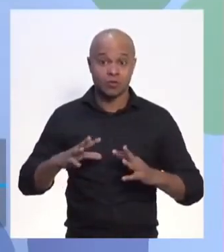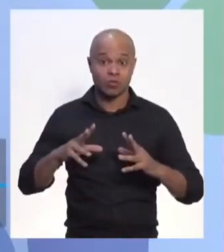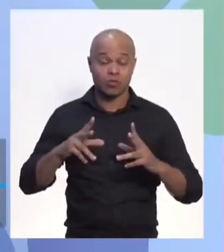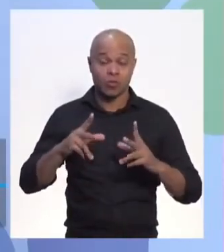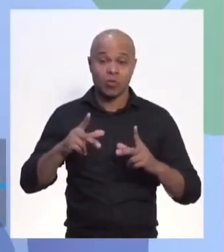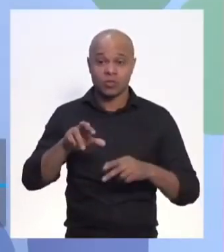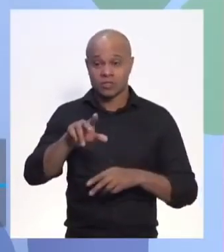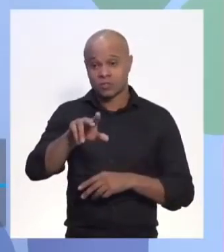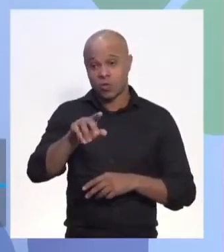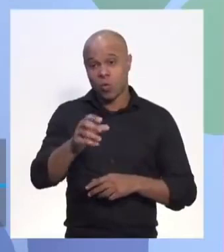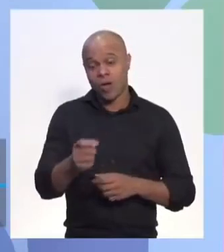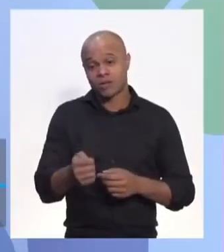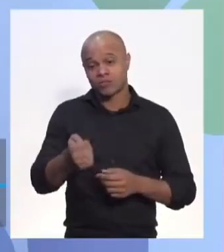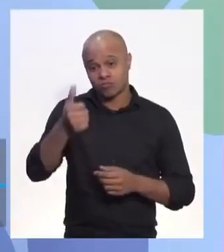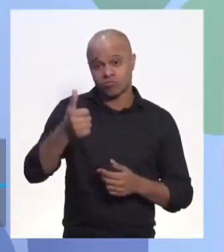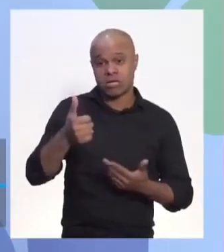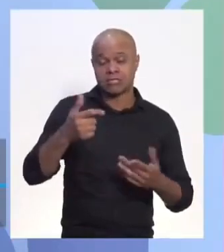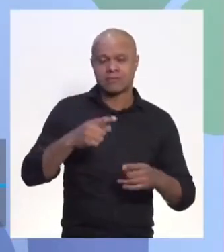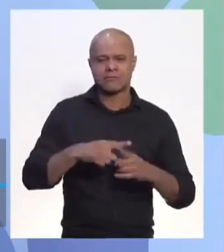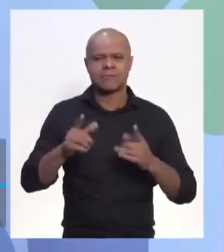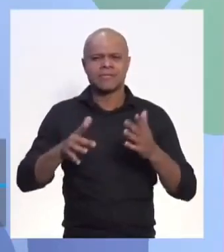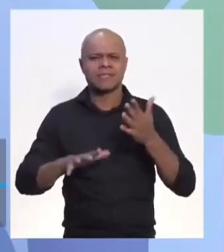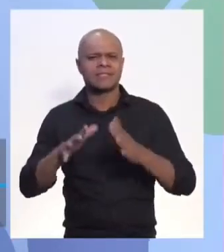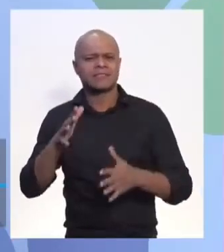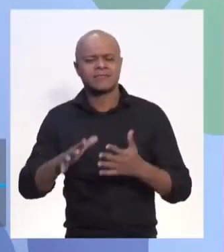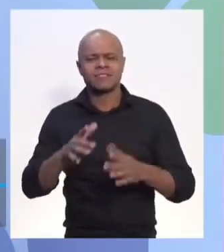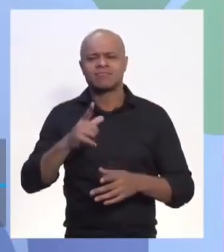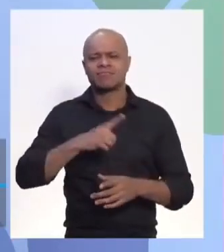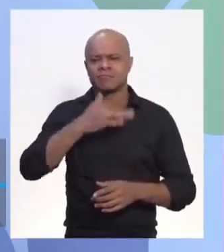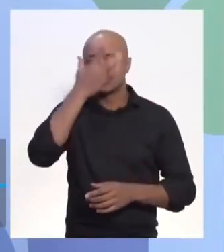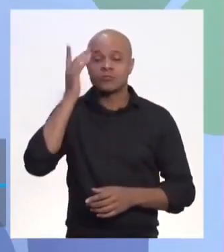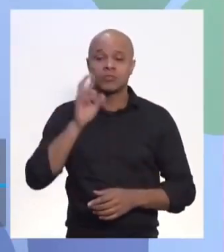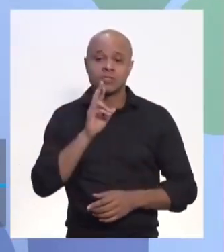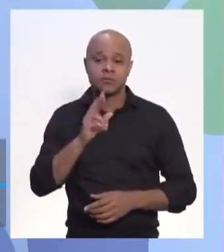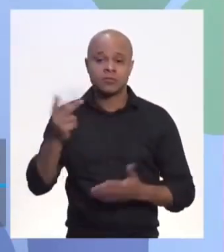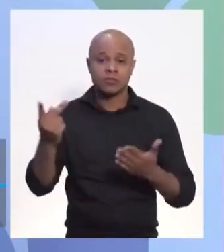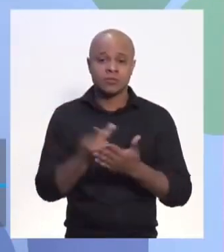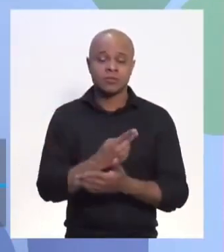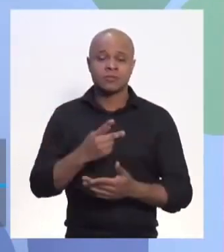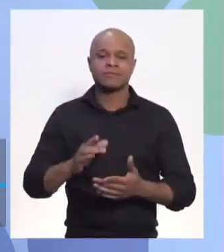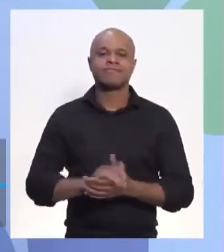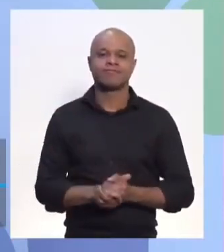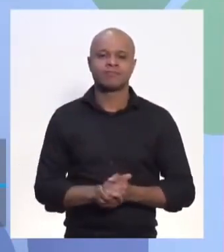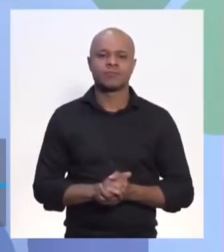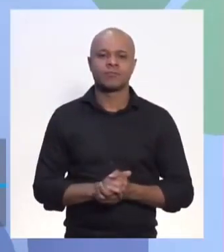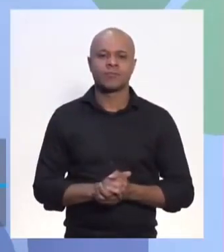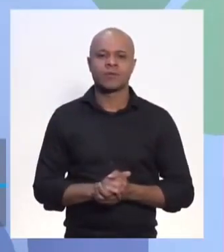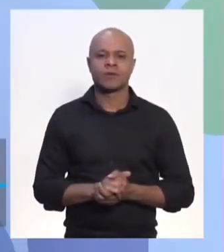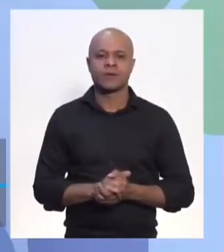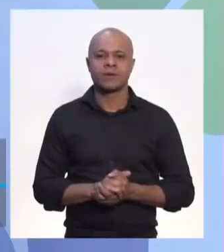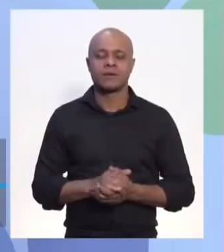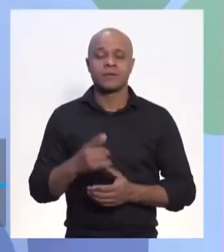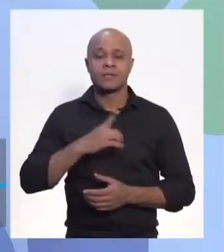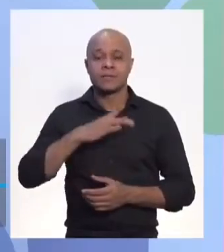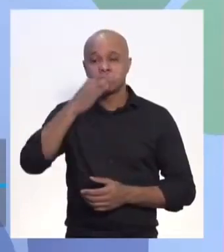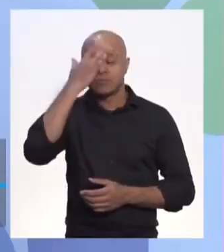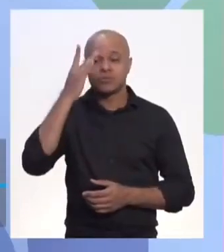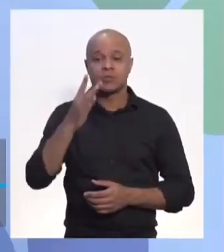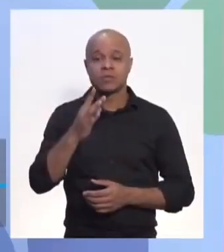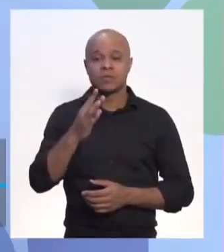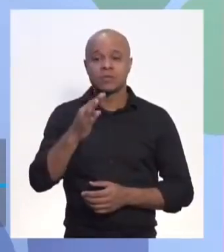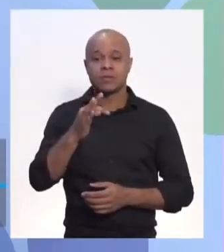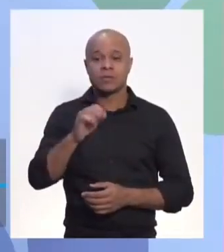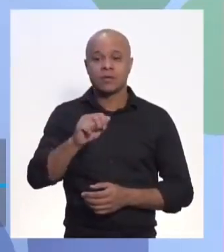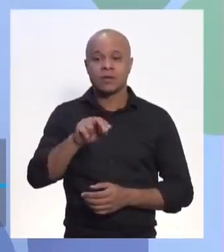todas iguais, mas a gente tem uma diferença ou outra aqui. E só para comentar, a gente tem com a gente também a Tauane, que ela